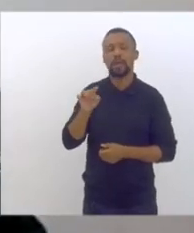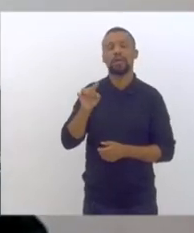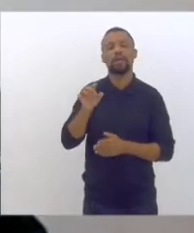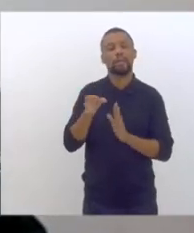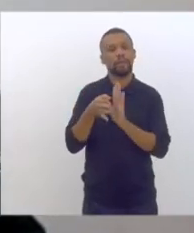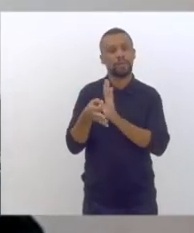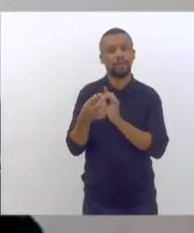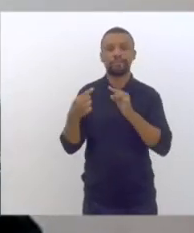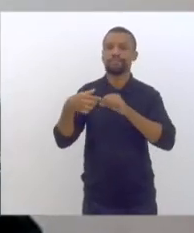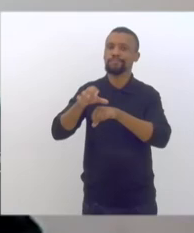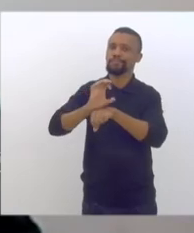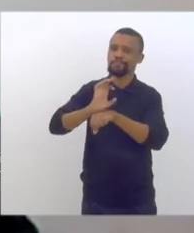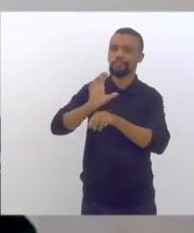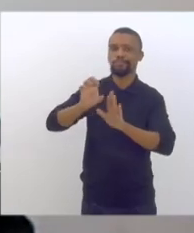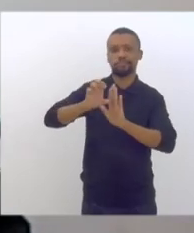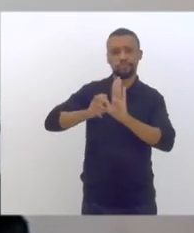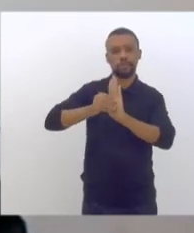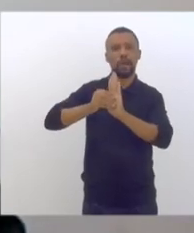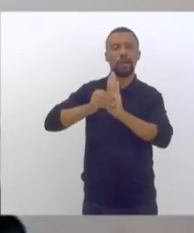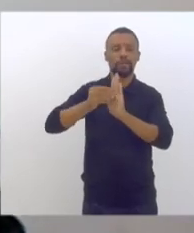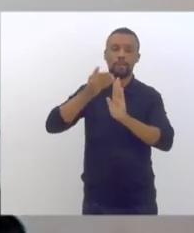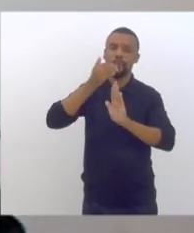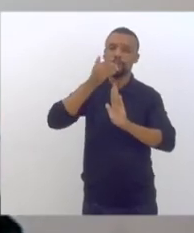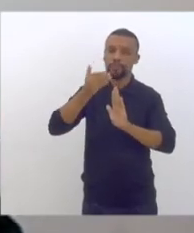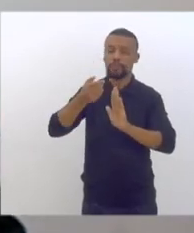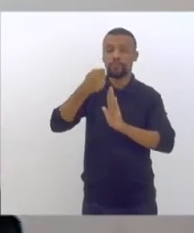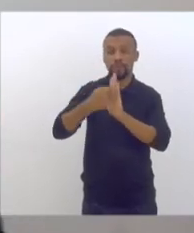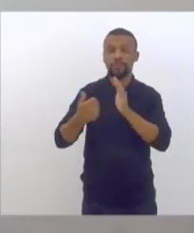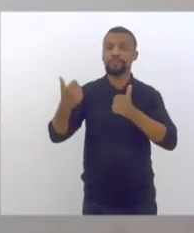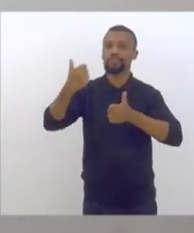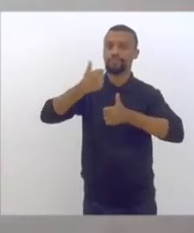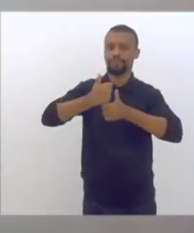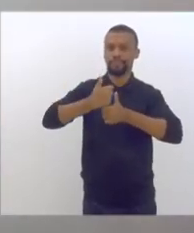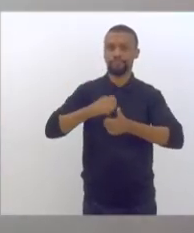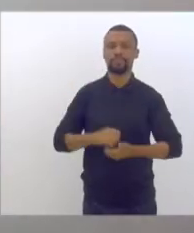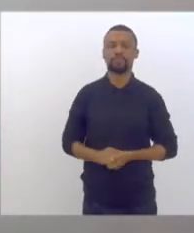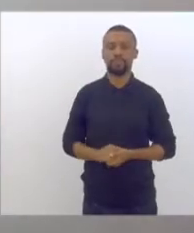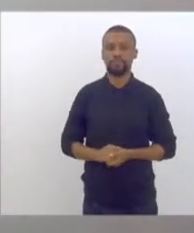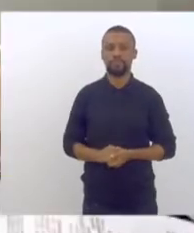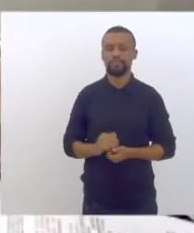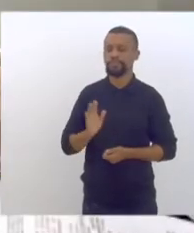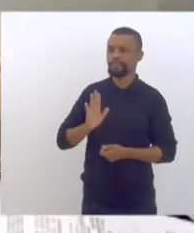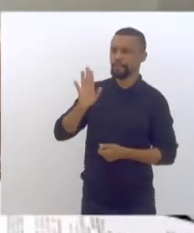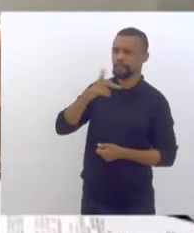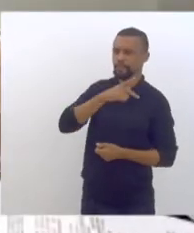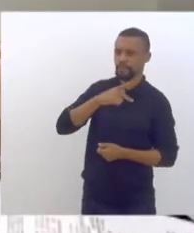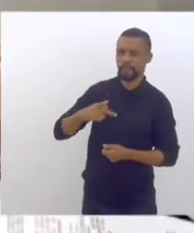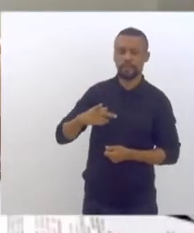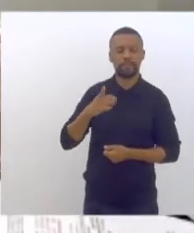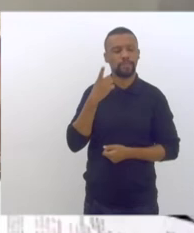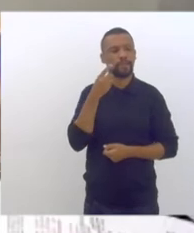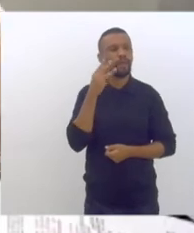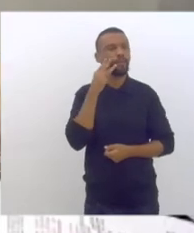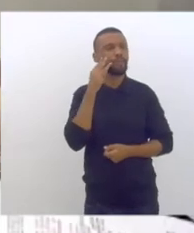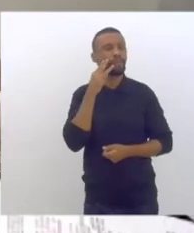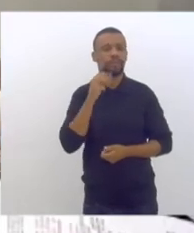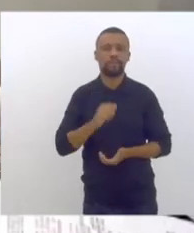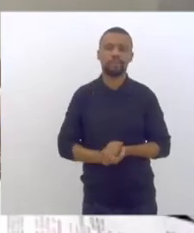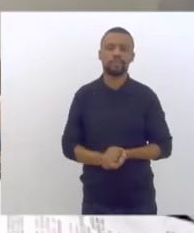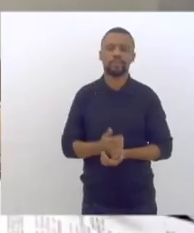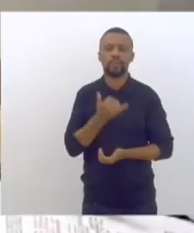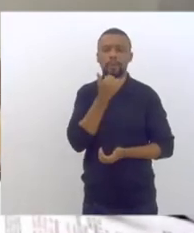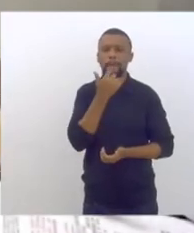com emendas concluindo para o substitutivo é intenção acidente Deputado Valdete